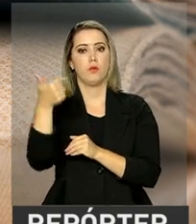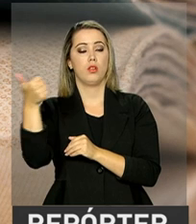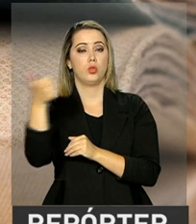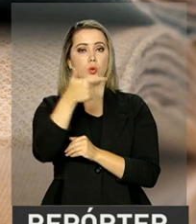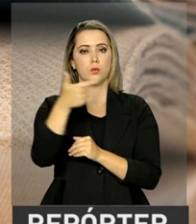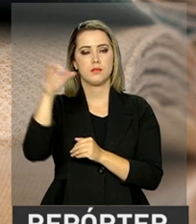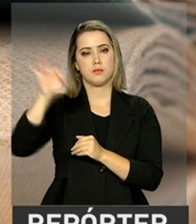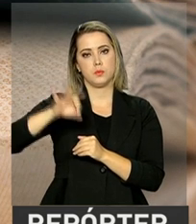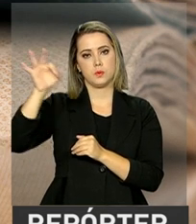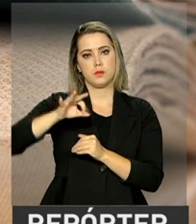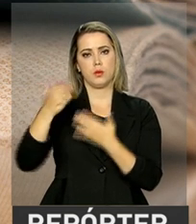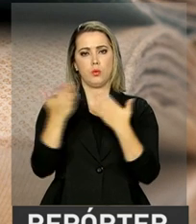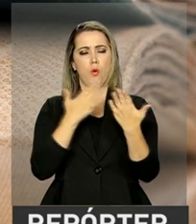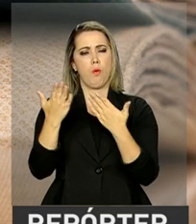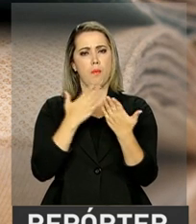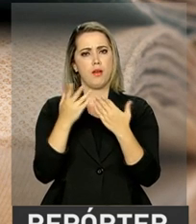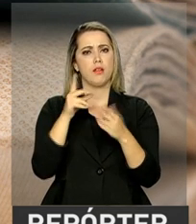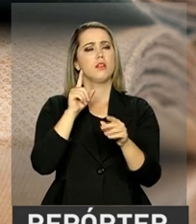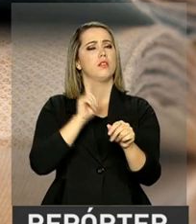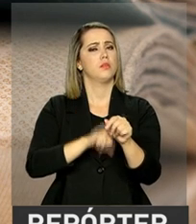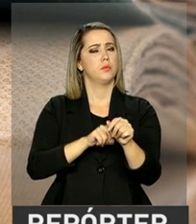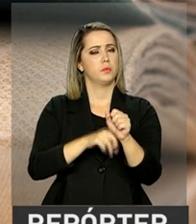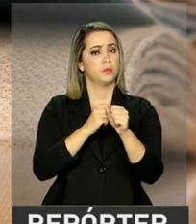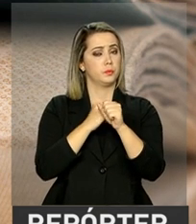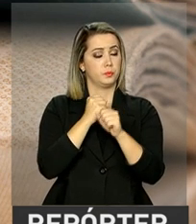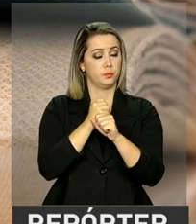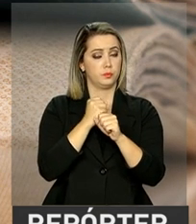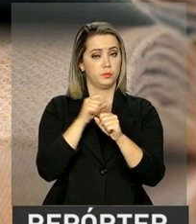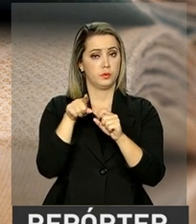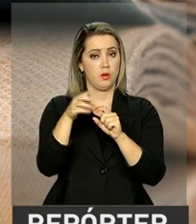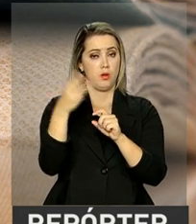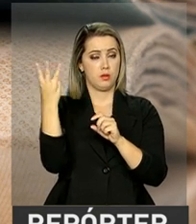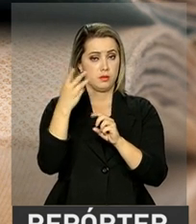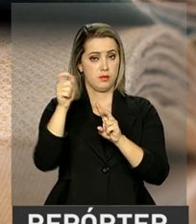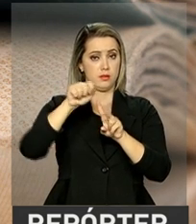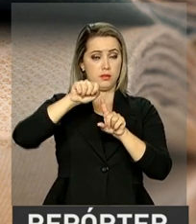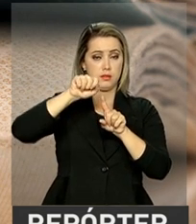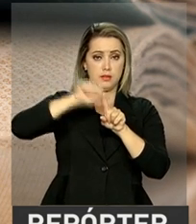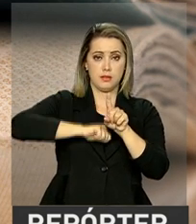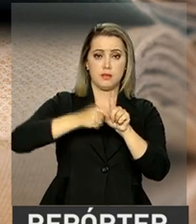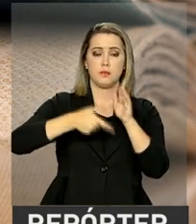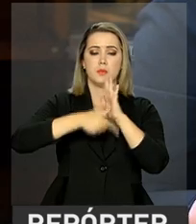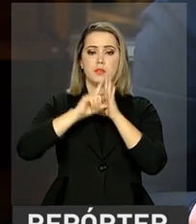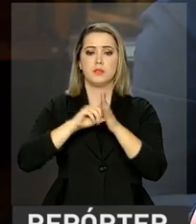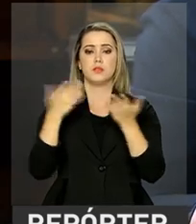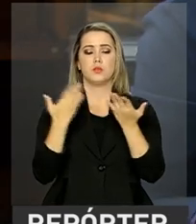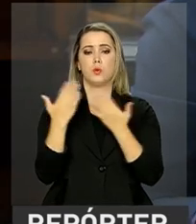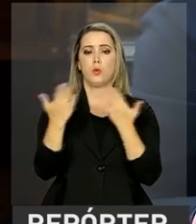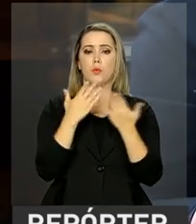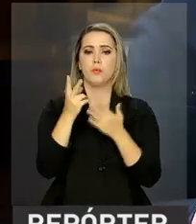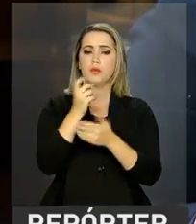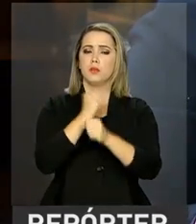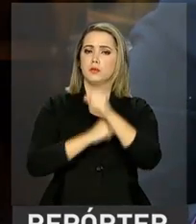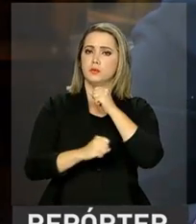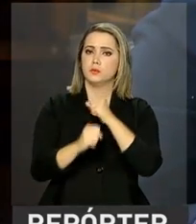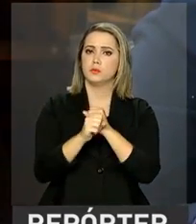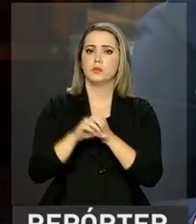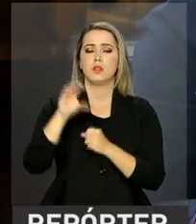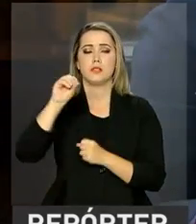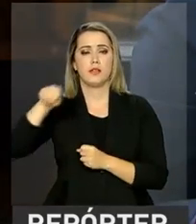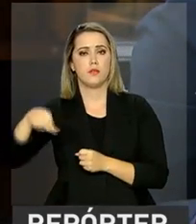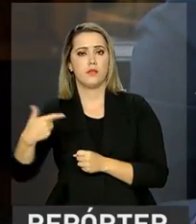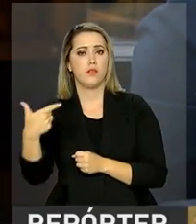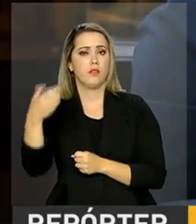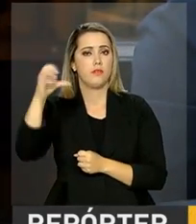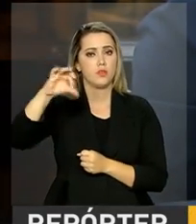anterior em relação ao mesmo período do ano passado o índice subiu 0,29 por. o índice de atividade econômica do Banco